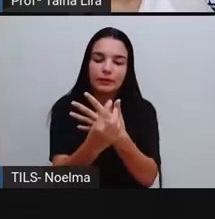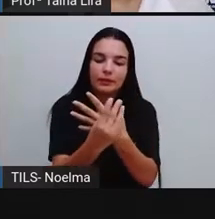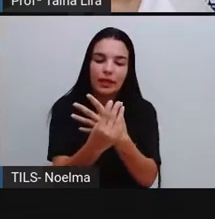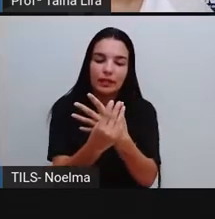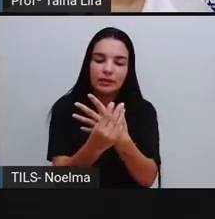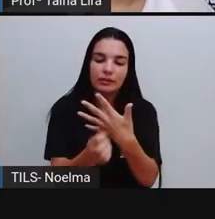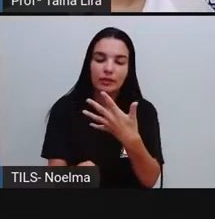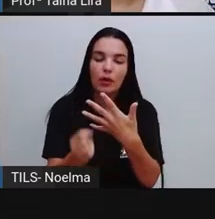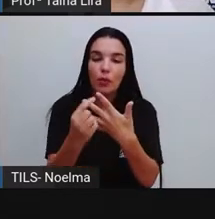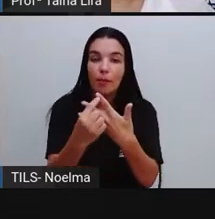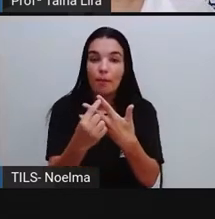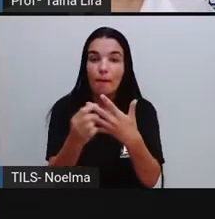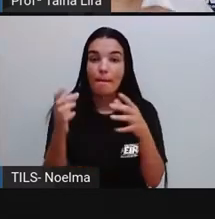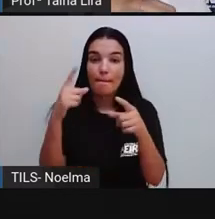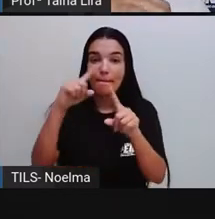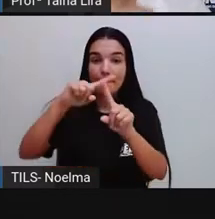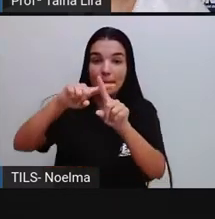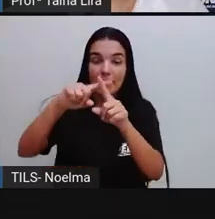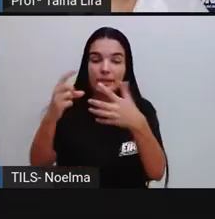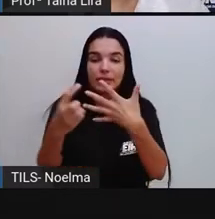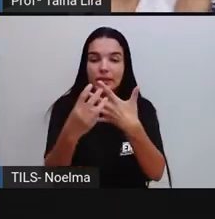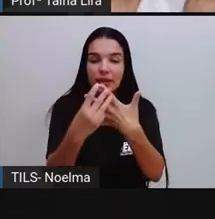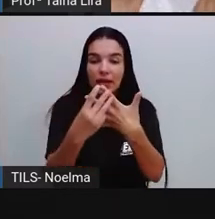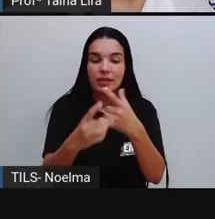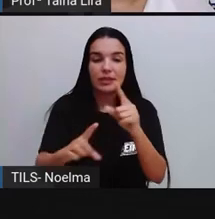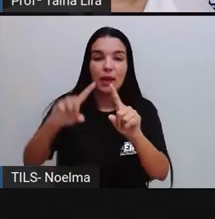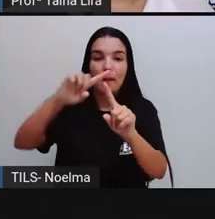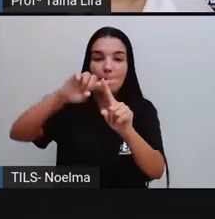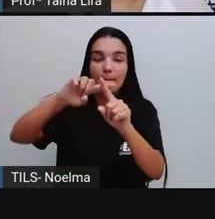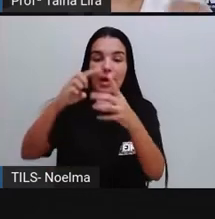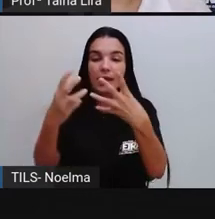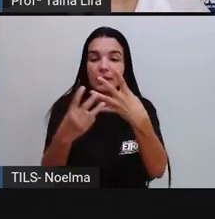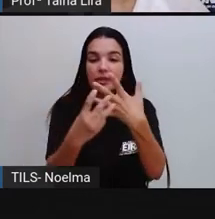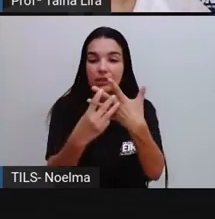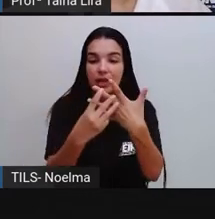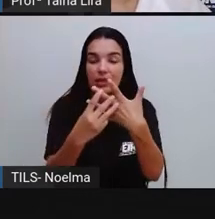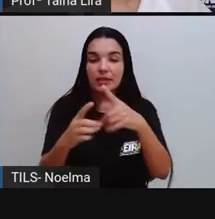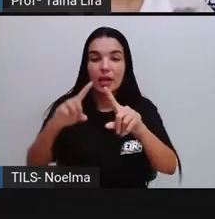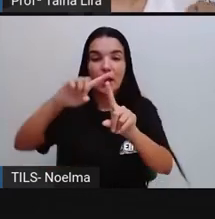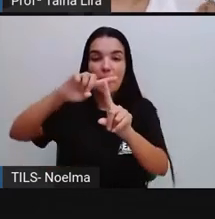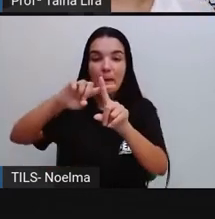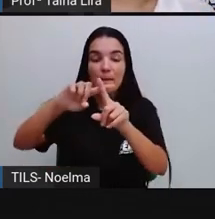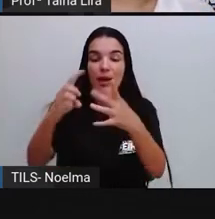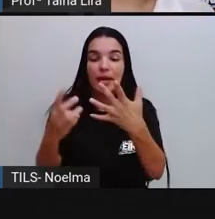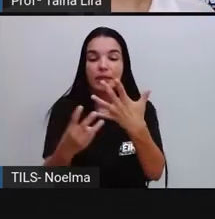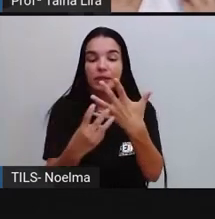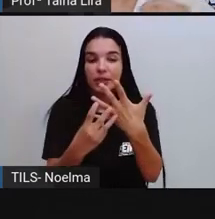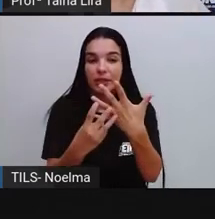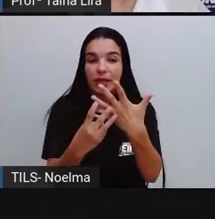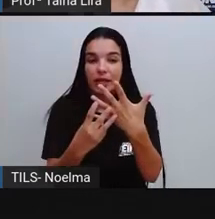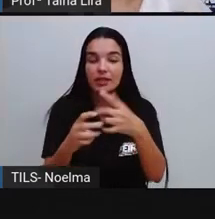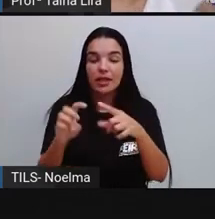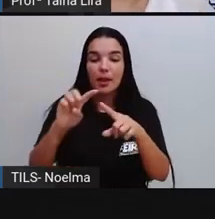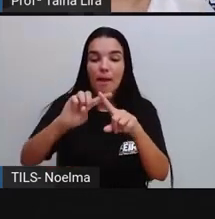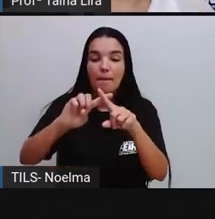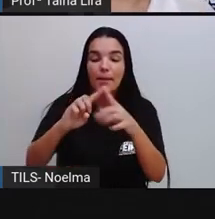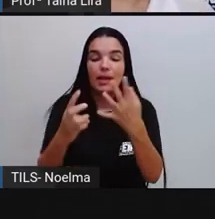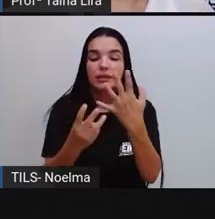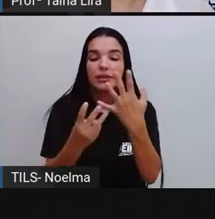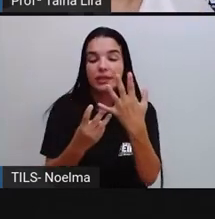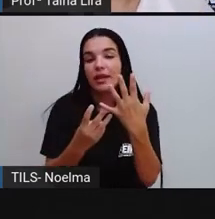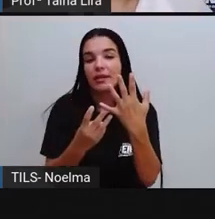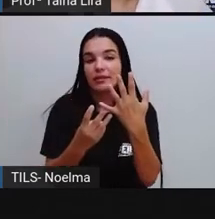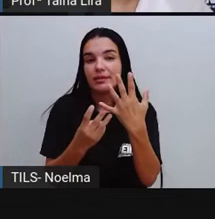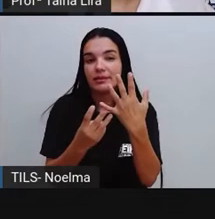3 sons. Outro aluno mais 3, outro aluno mais 3, outro aluno mais 3 e outro